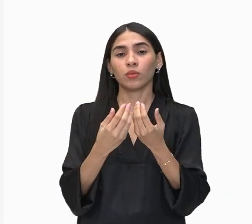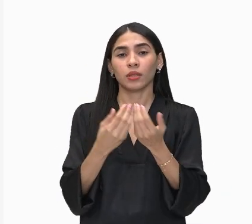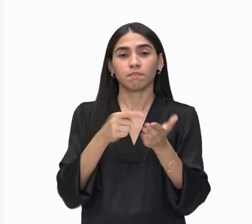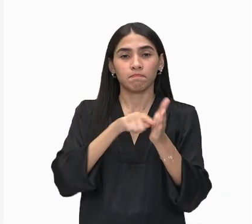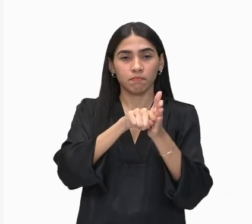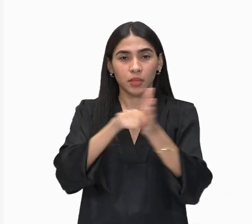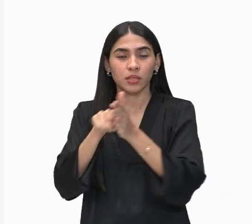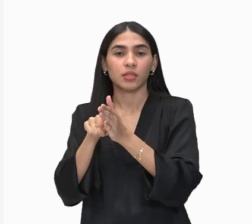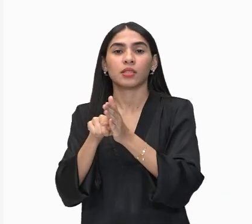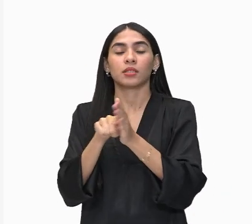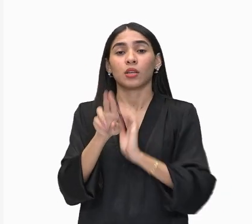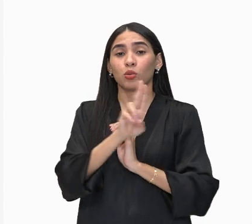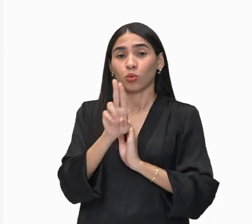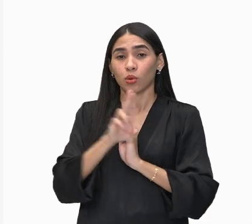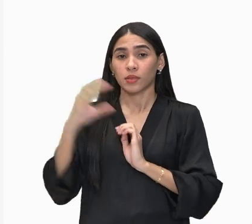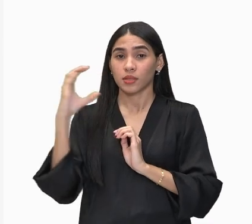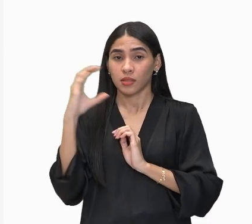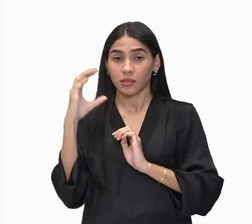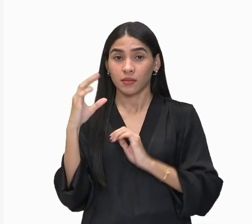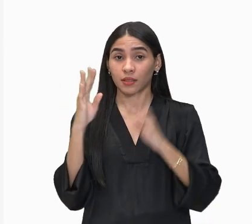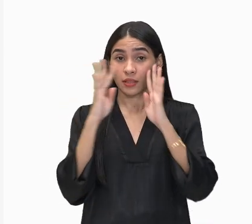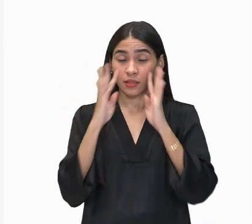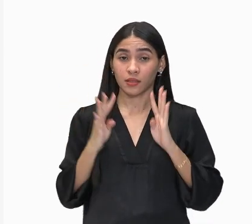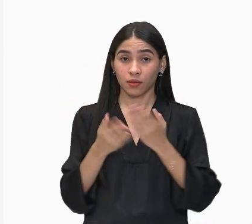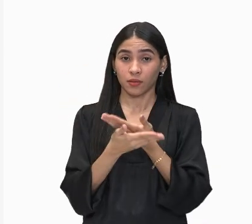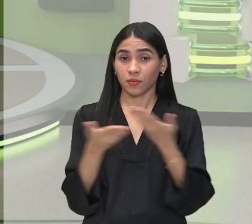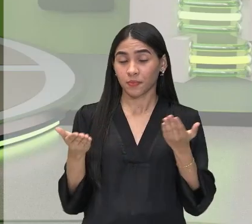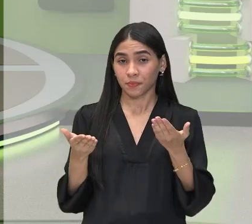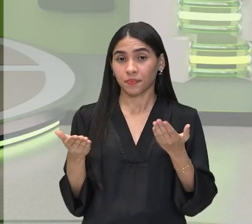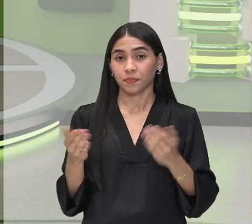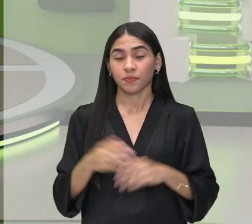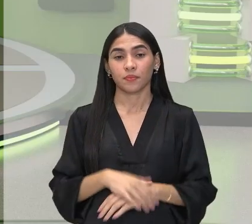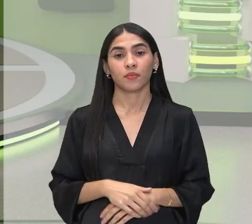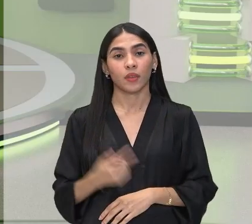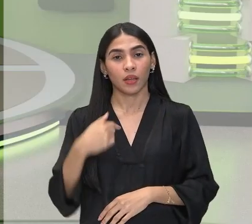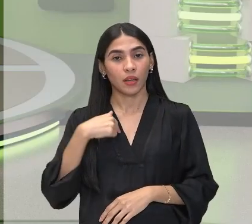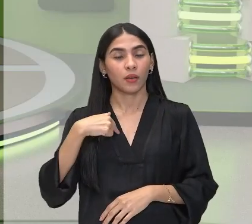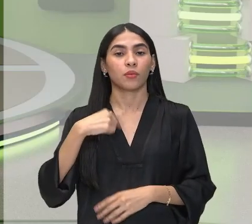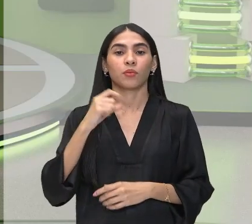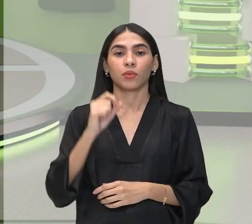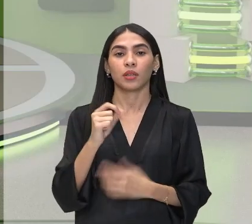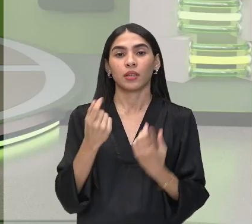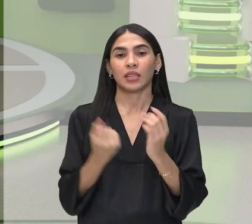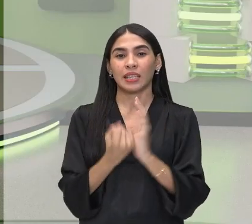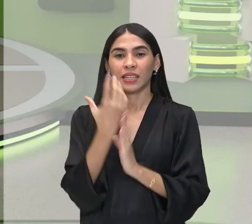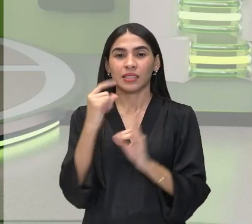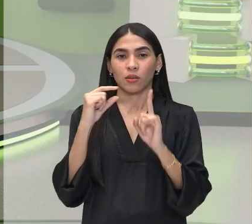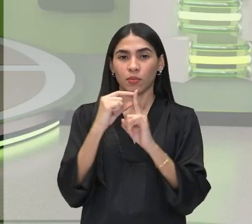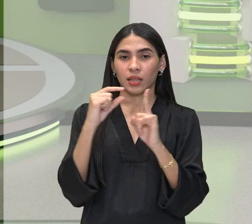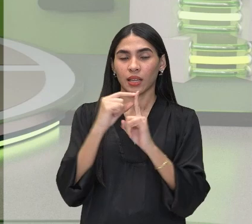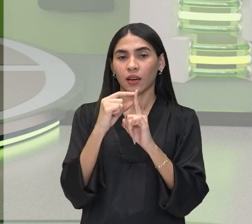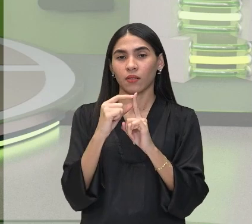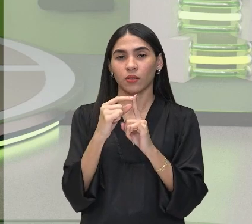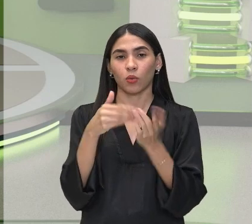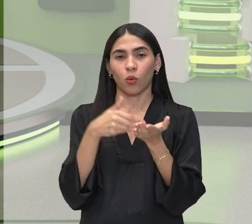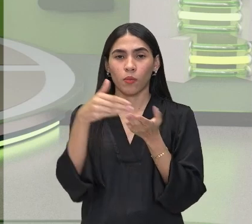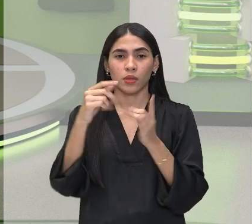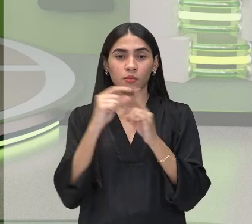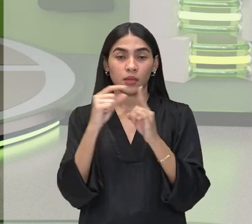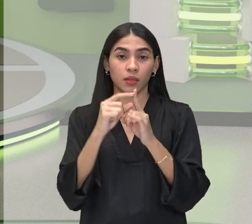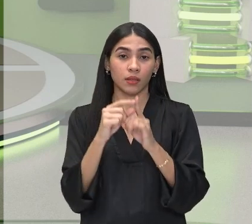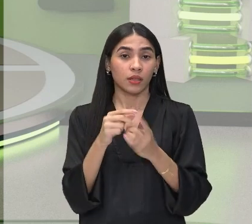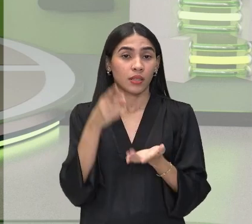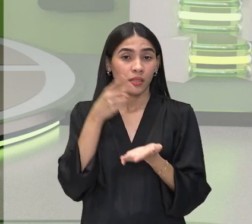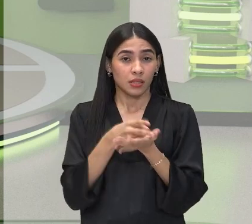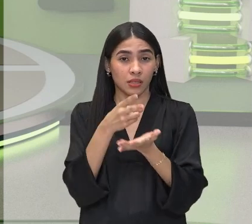científicos. Chama a atenção para vocês nesse momento, né, já que eu estou falando de etimologia, sempre que for possível,